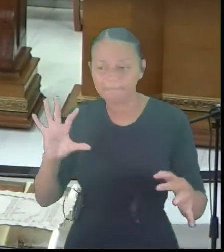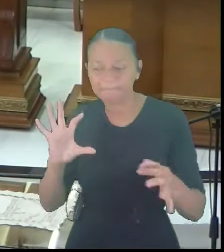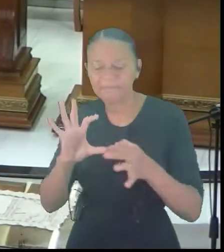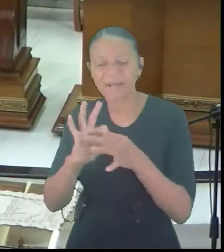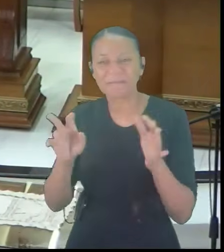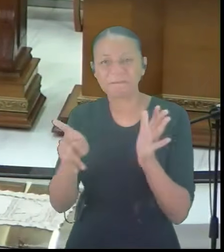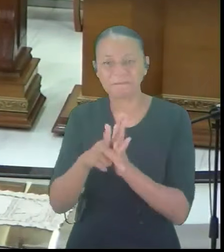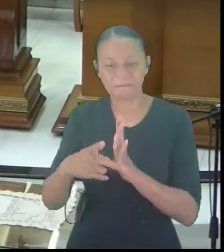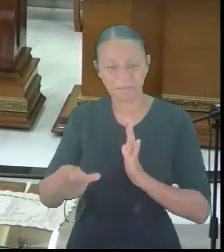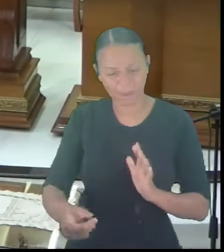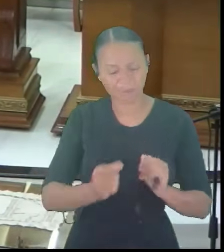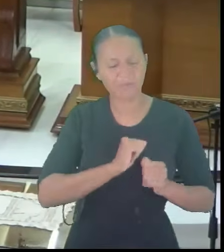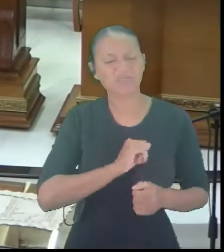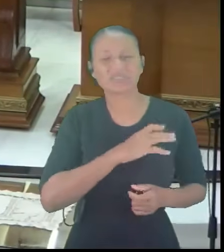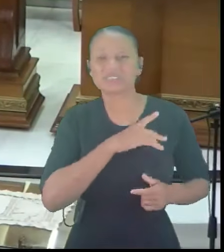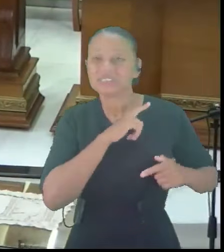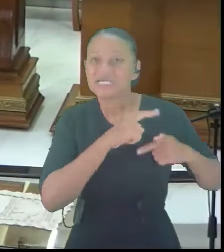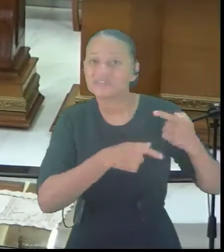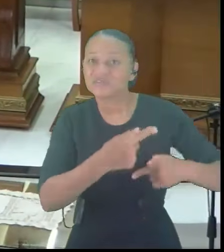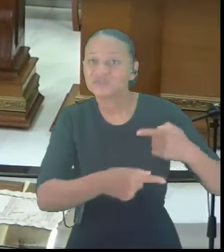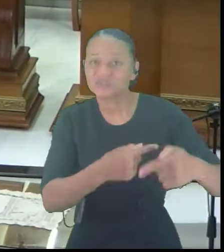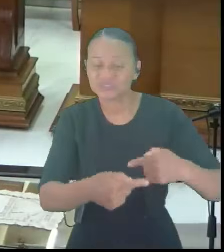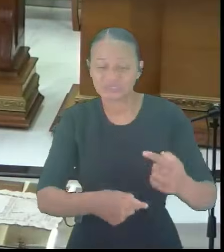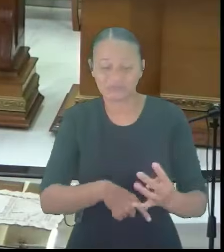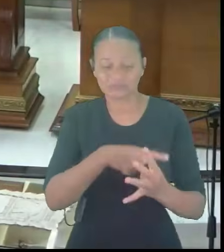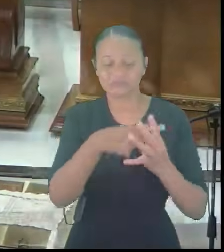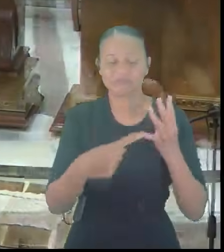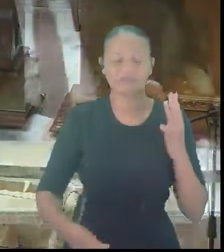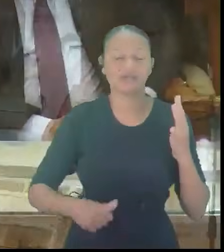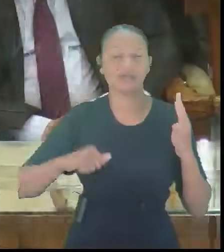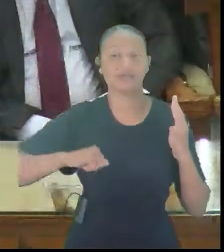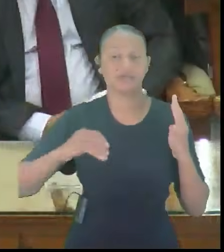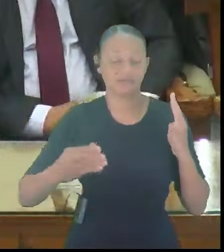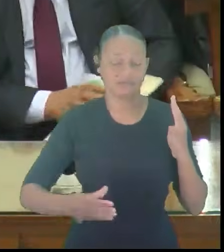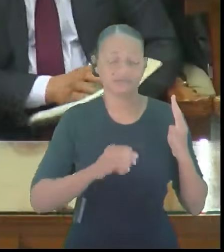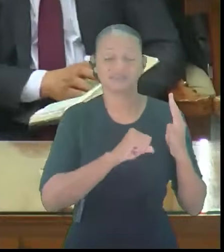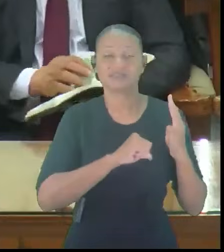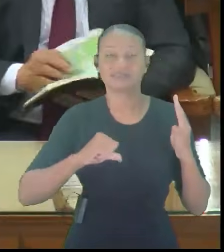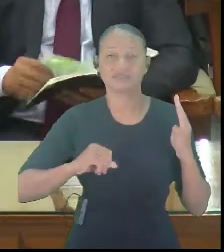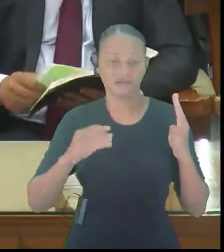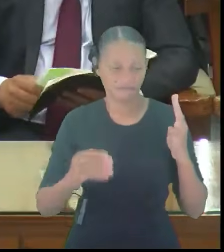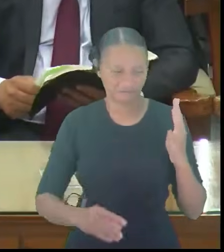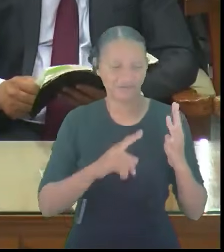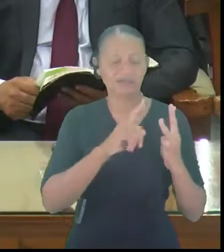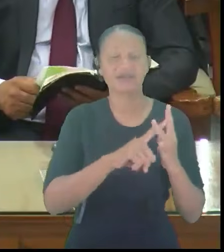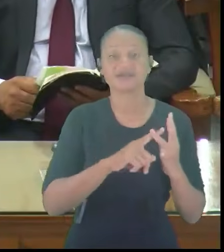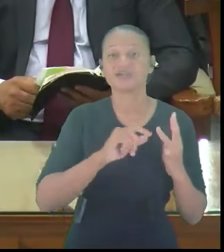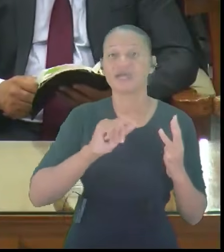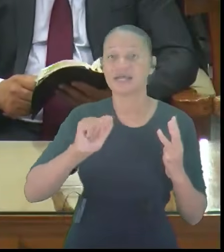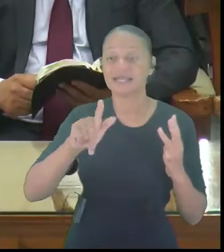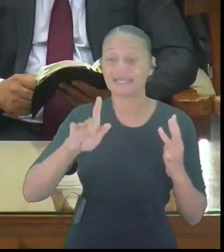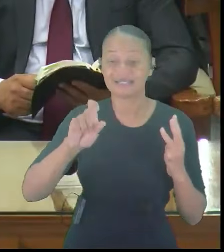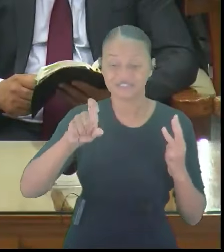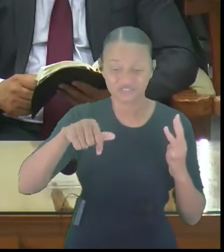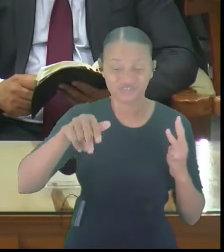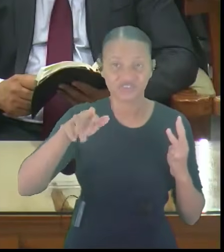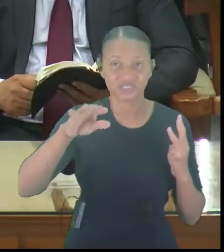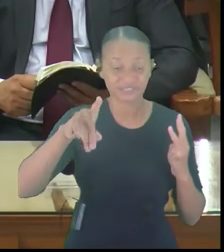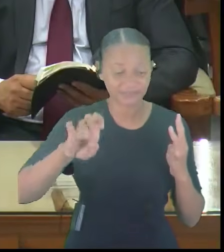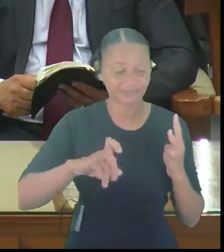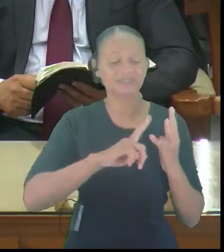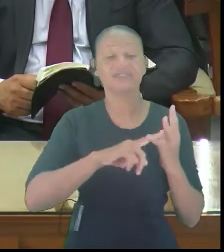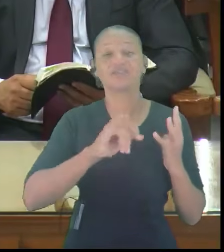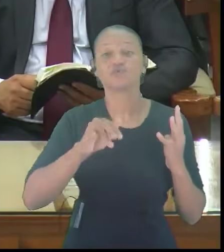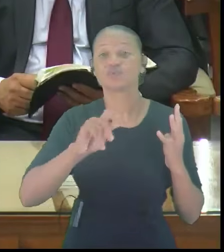sumo sacerdote. Eram 4. Anás, Caifás, João e Alexandre. E toda a cambada